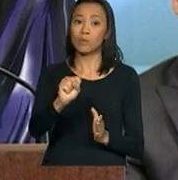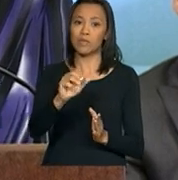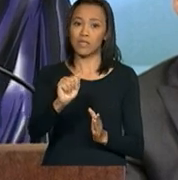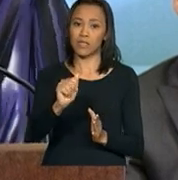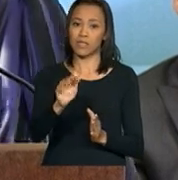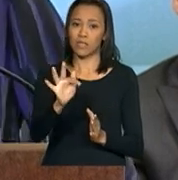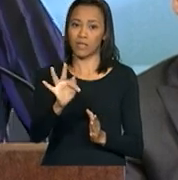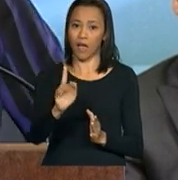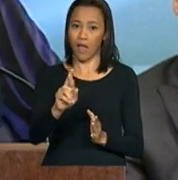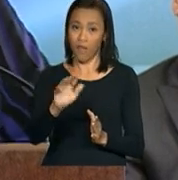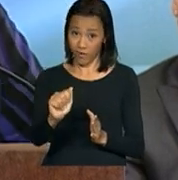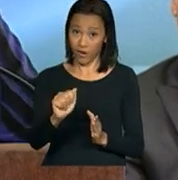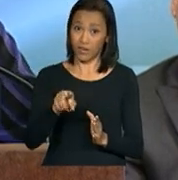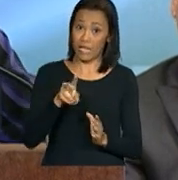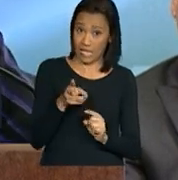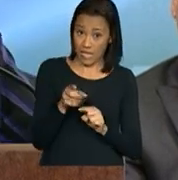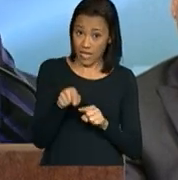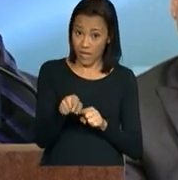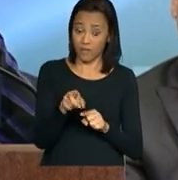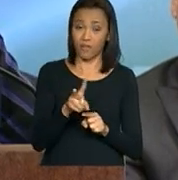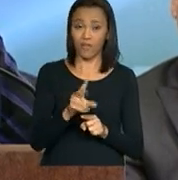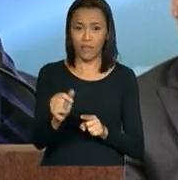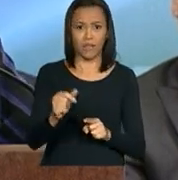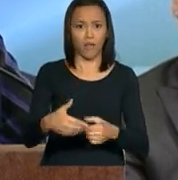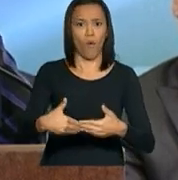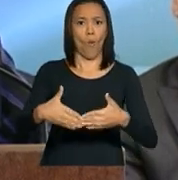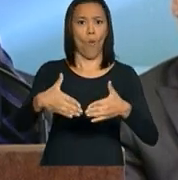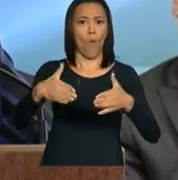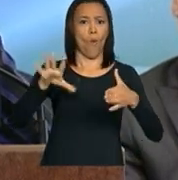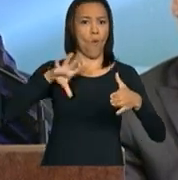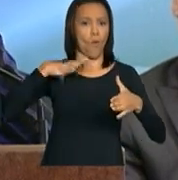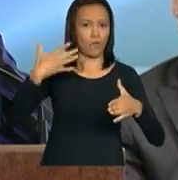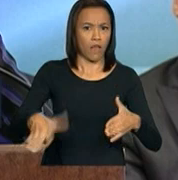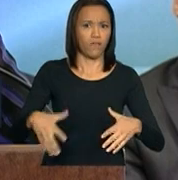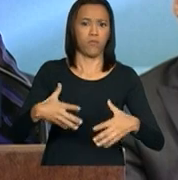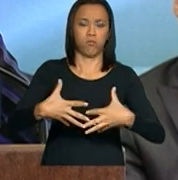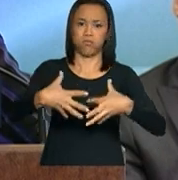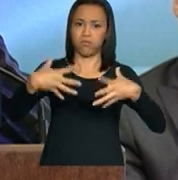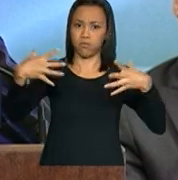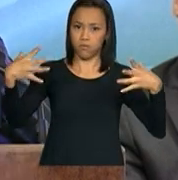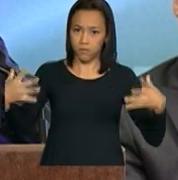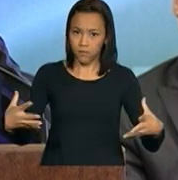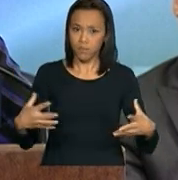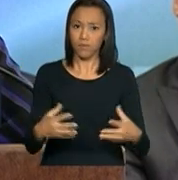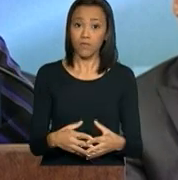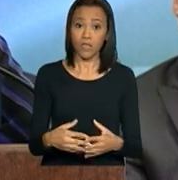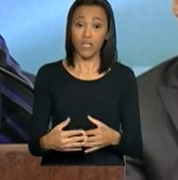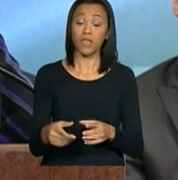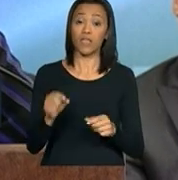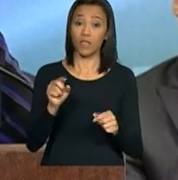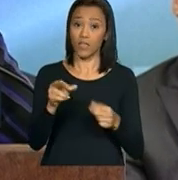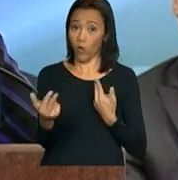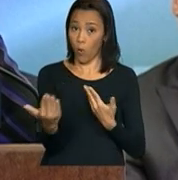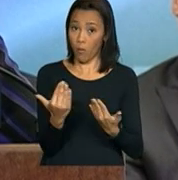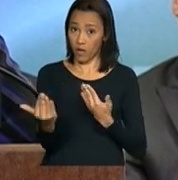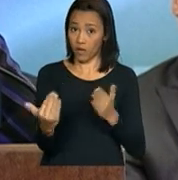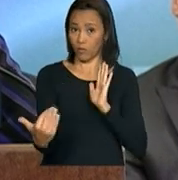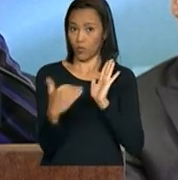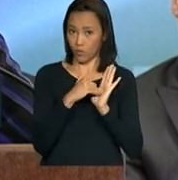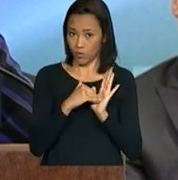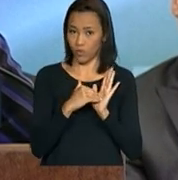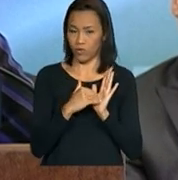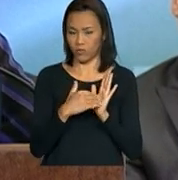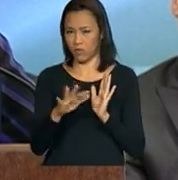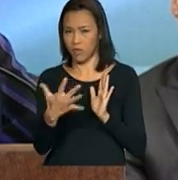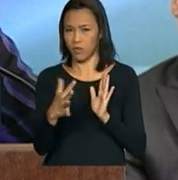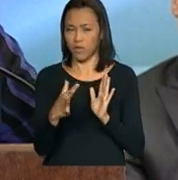plano safra que será seguramente bem maior do que foi Este último de que chegou a se eu